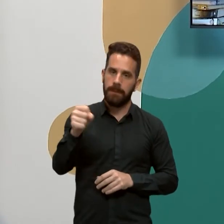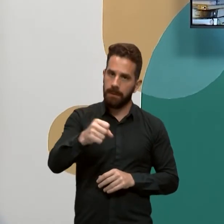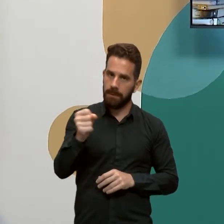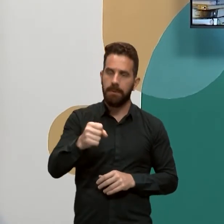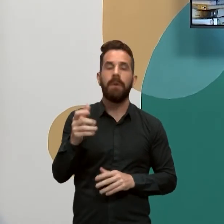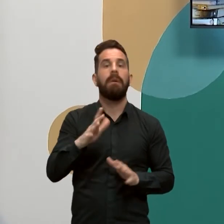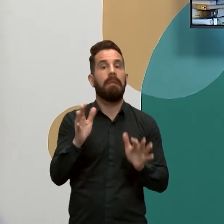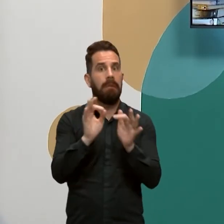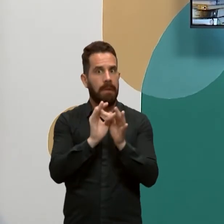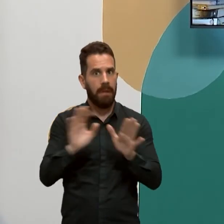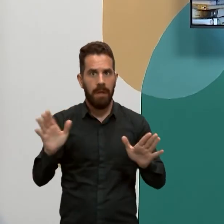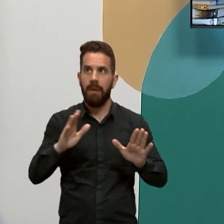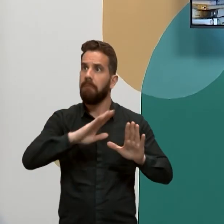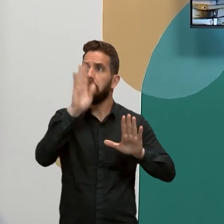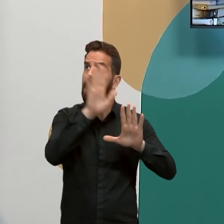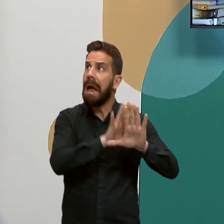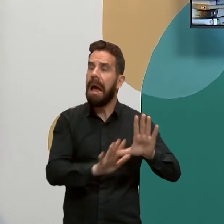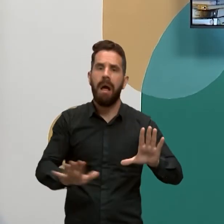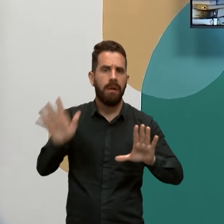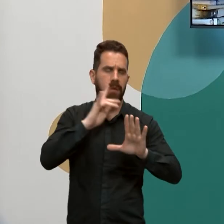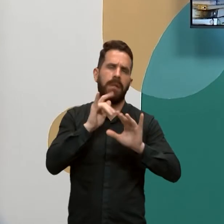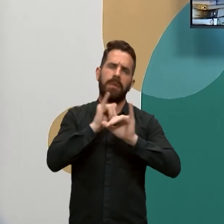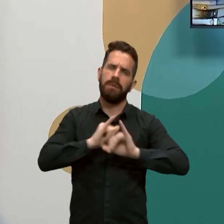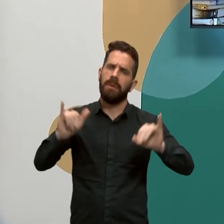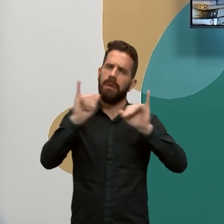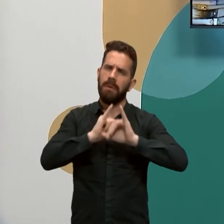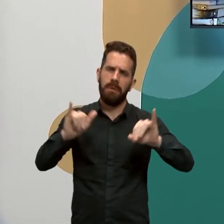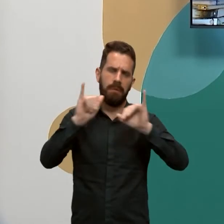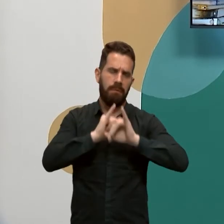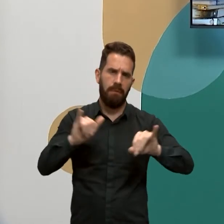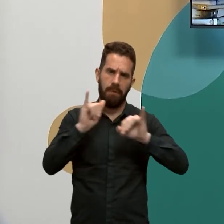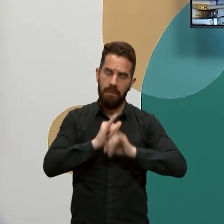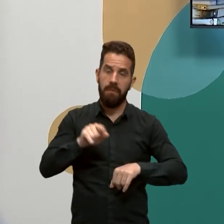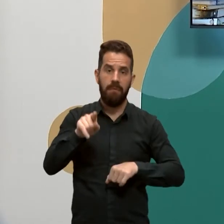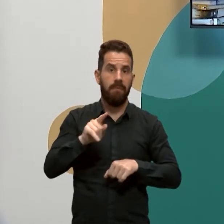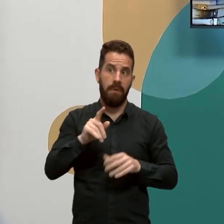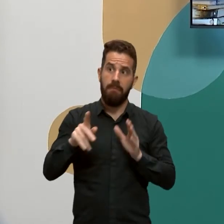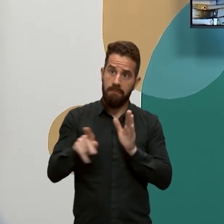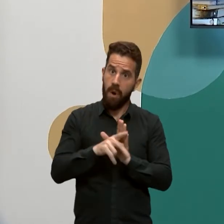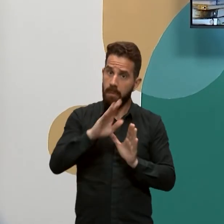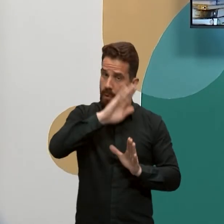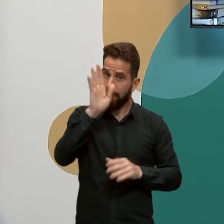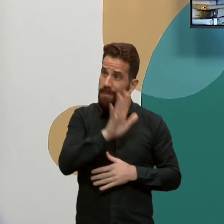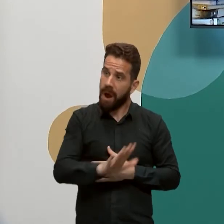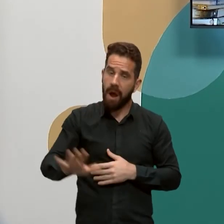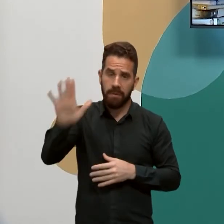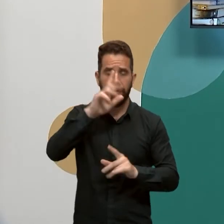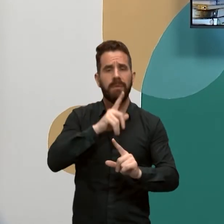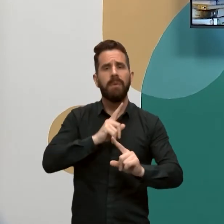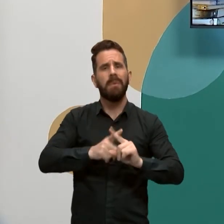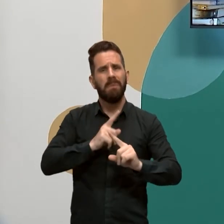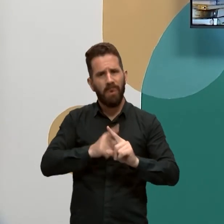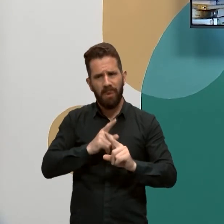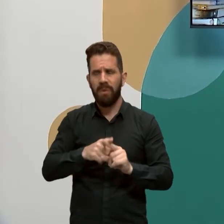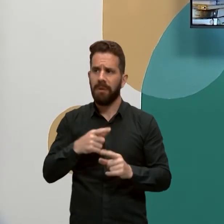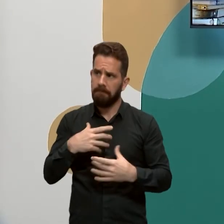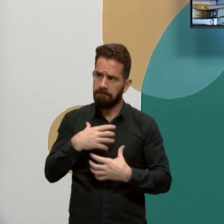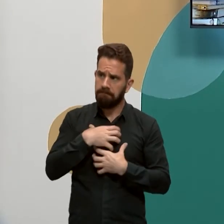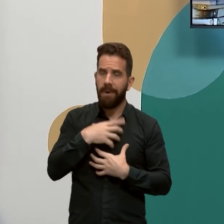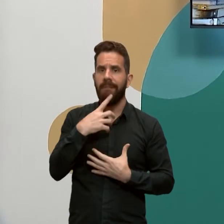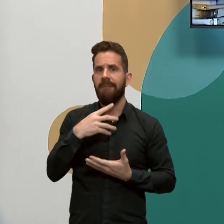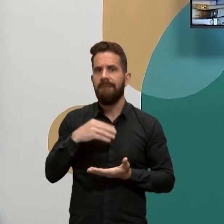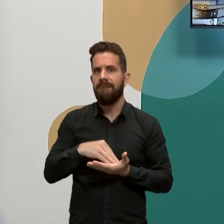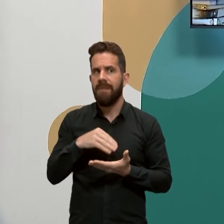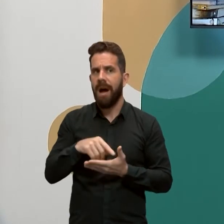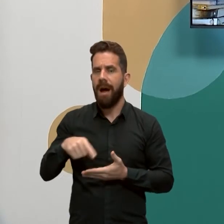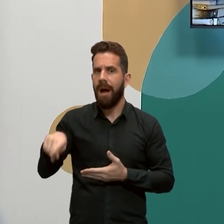de qualquer lugar do país. Então, nós estamos divulgando esse curso nacionalmente, porque nós percebemos que há essa demanda. O